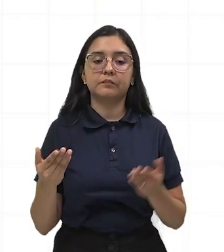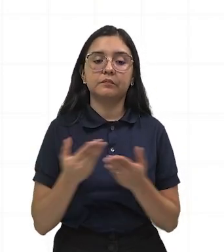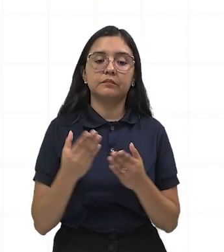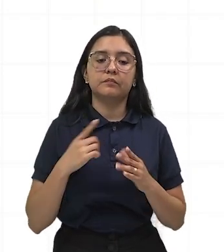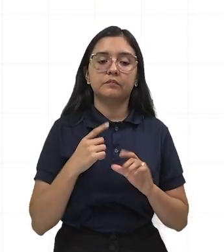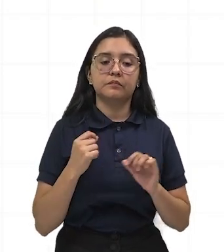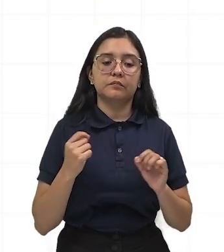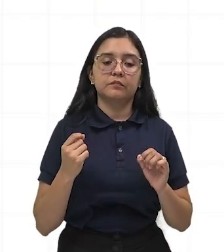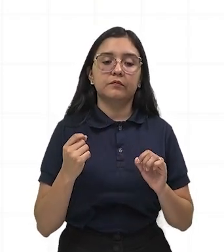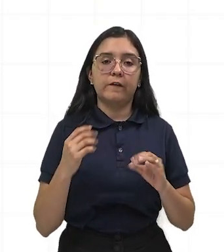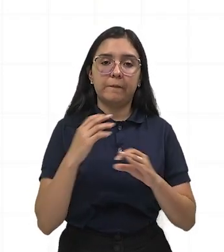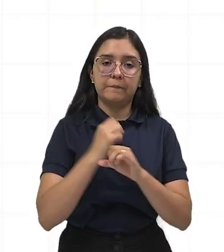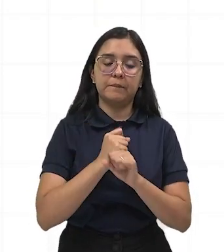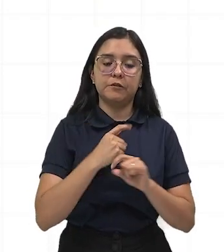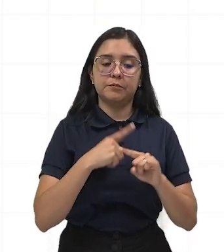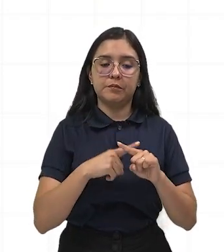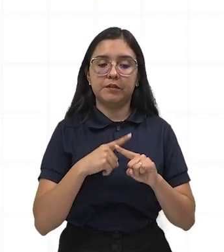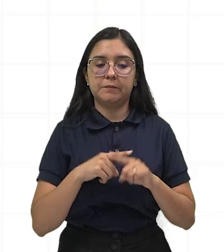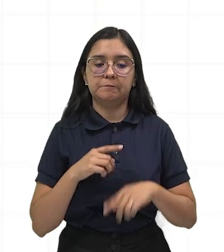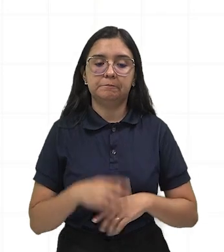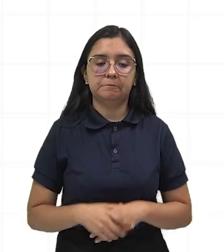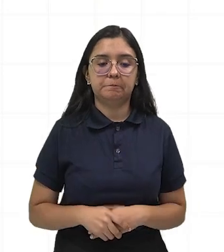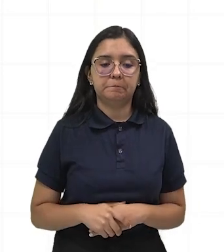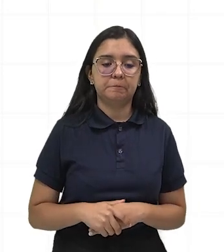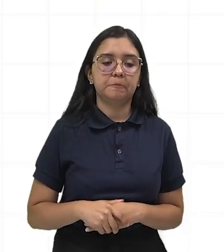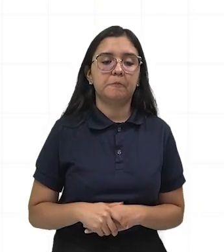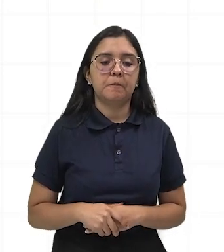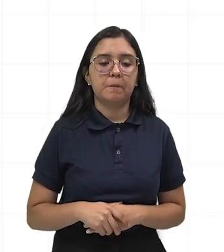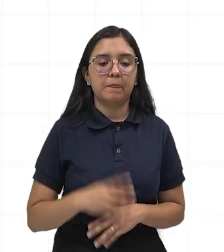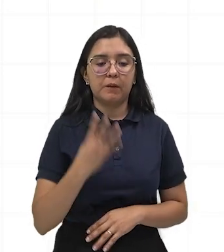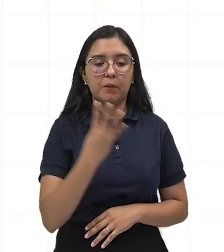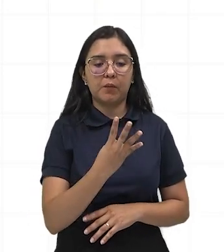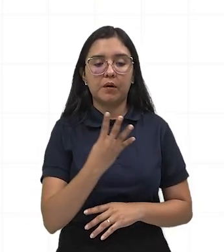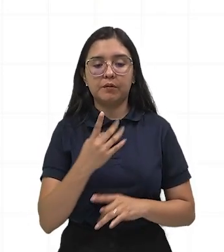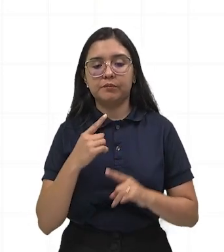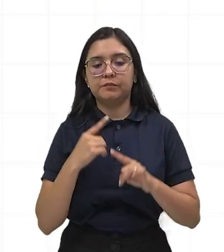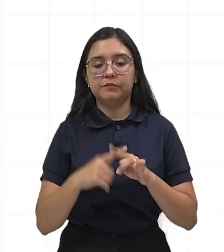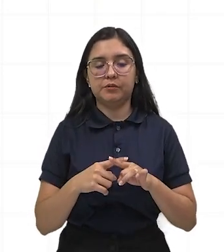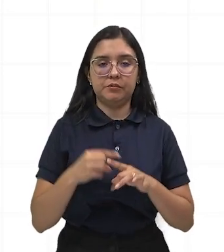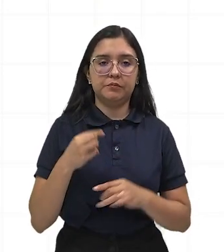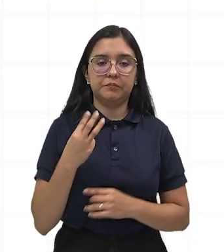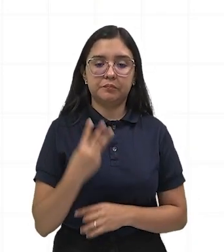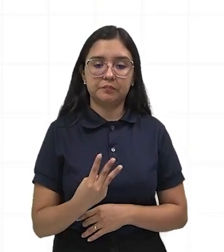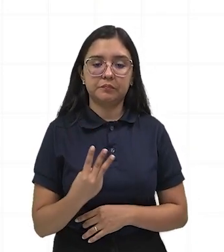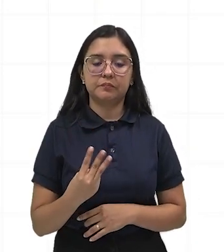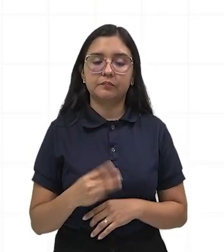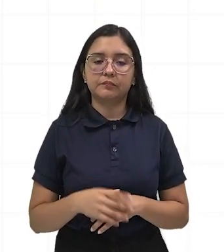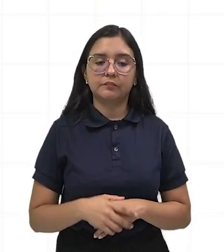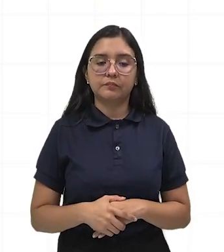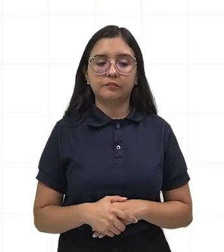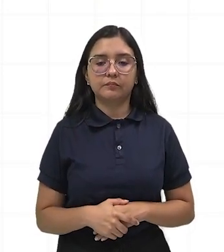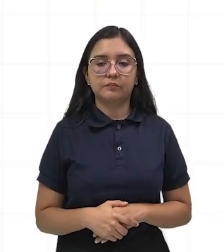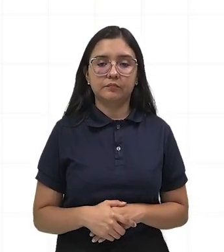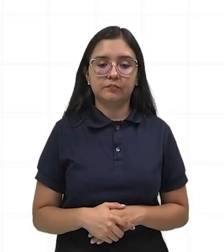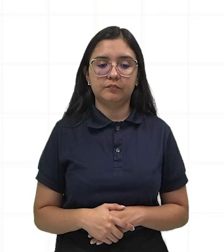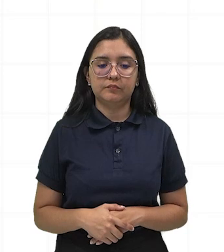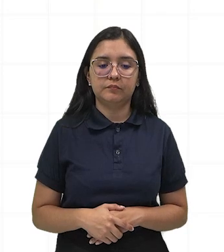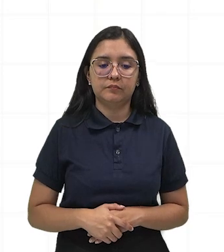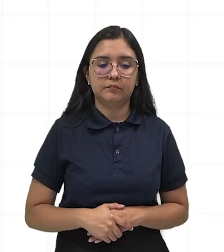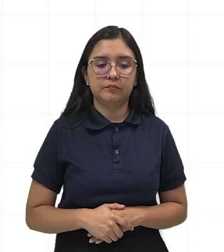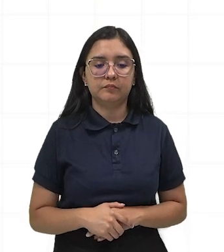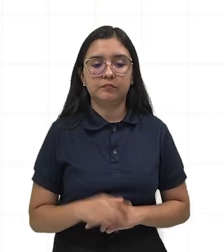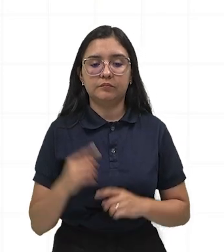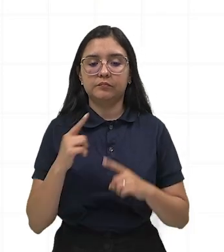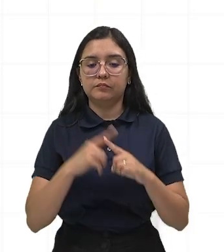4 possibilidades para a primeira posição, restando 3 possibilidades para a segunda, restando